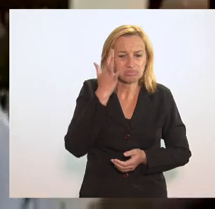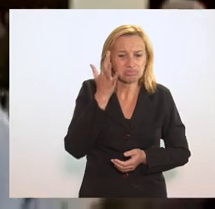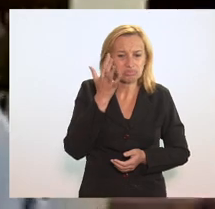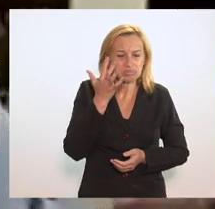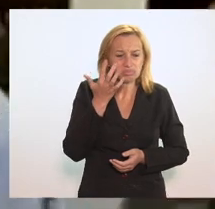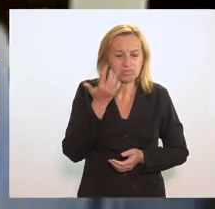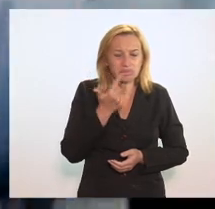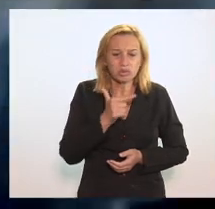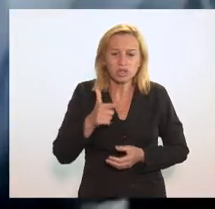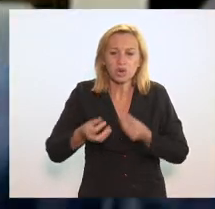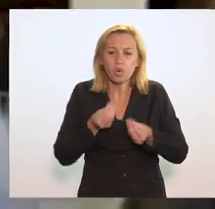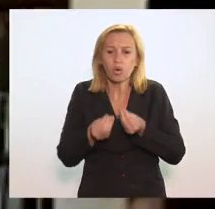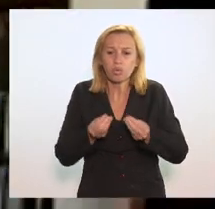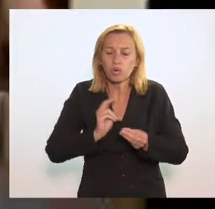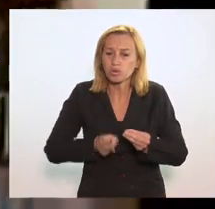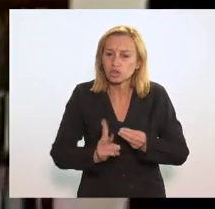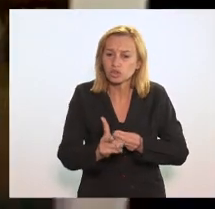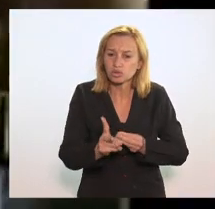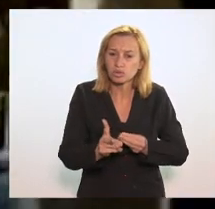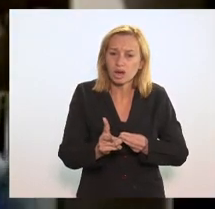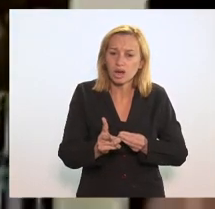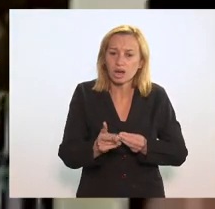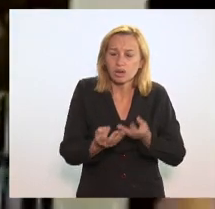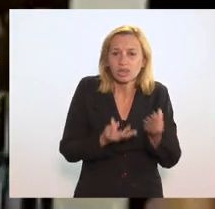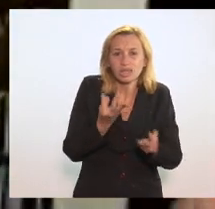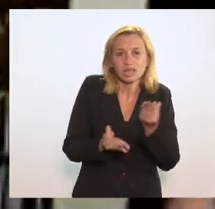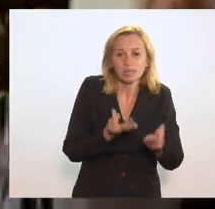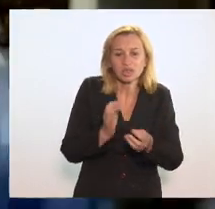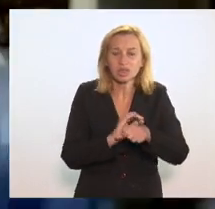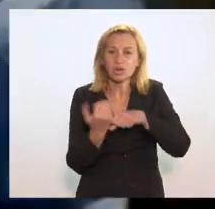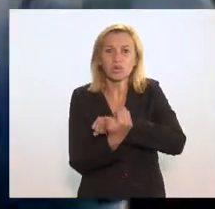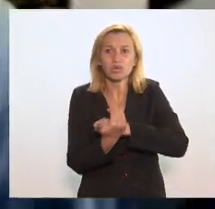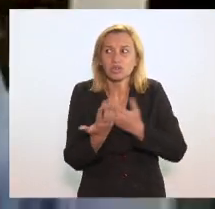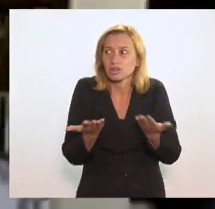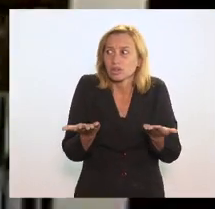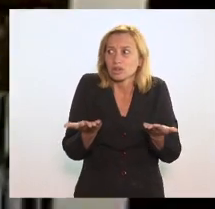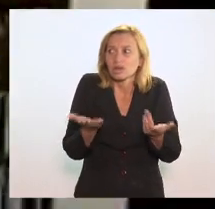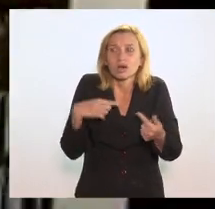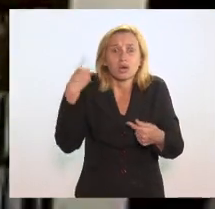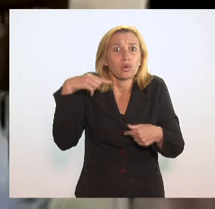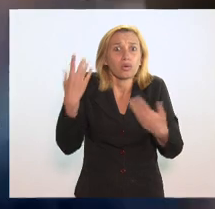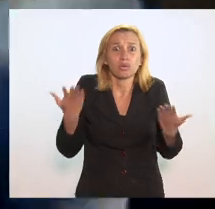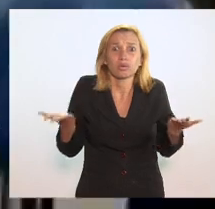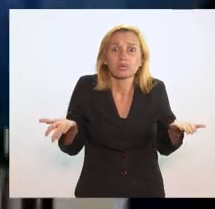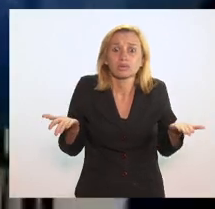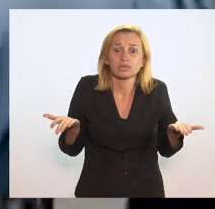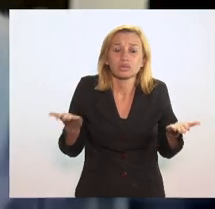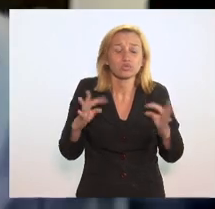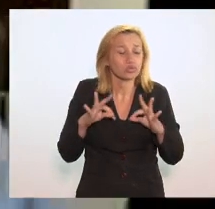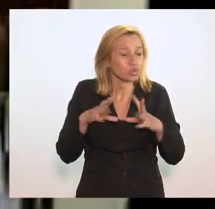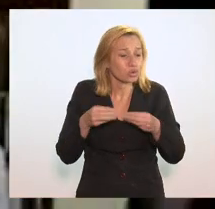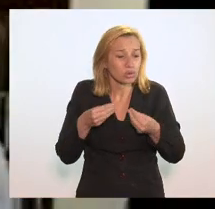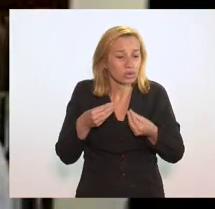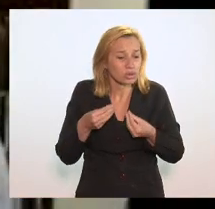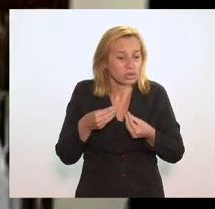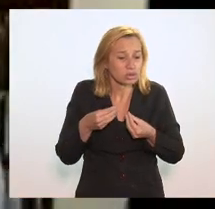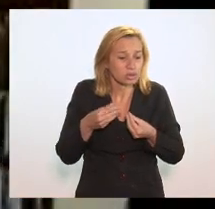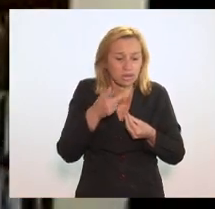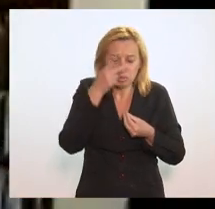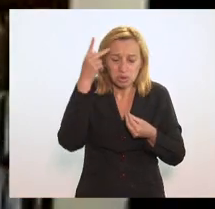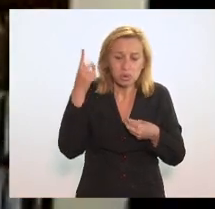de continuar o tratamento da Covid, parece uma loucura, todo mundo